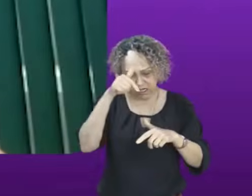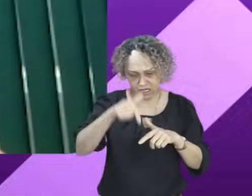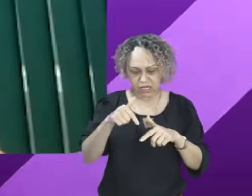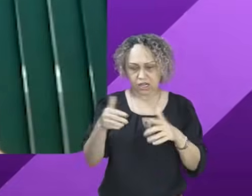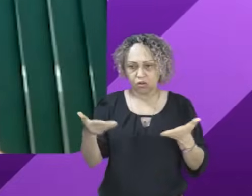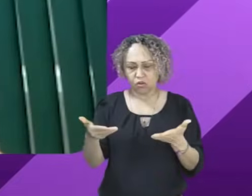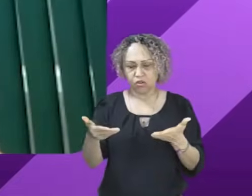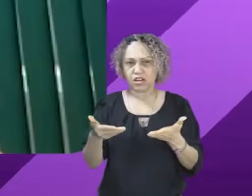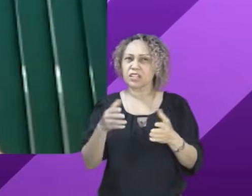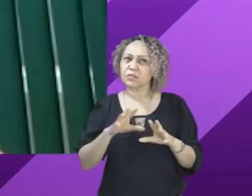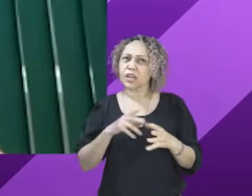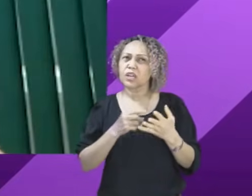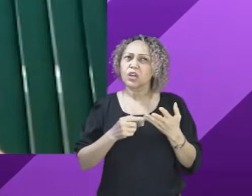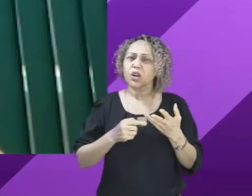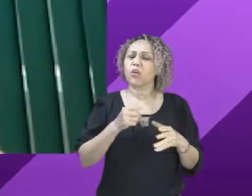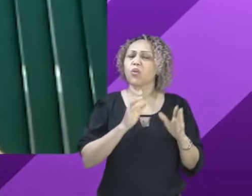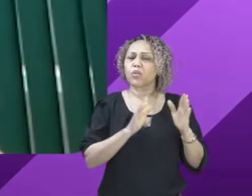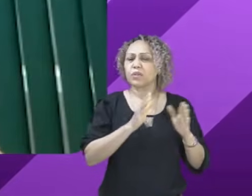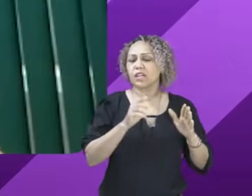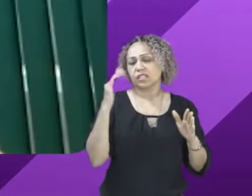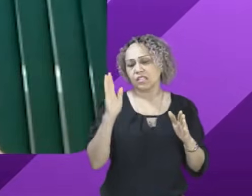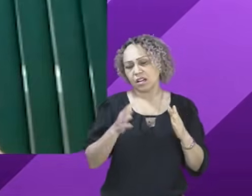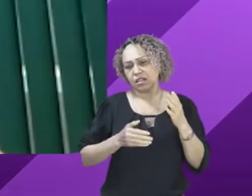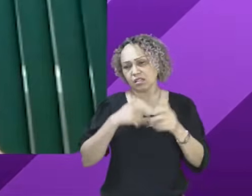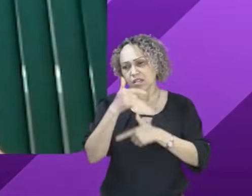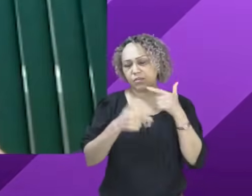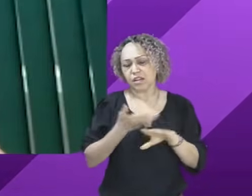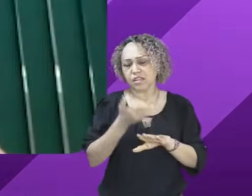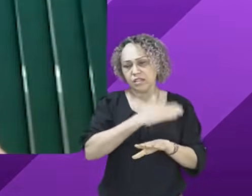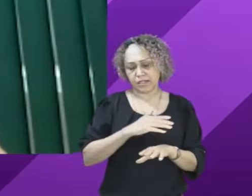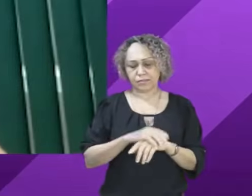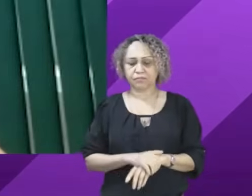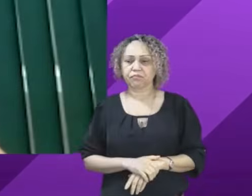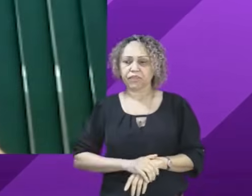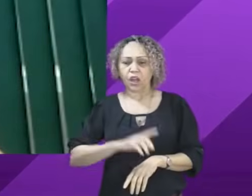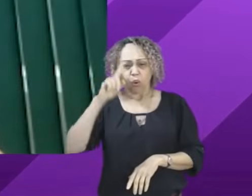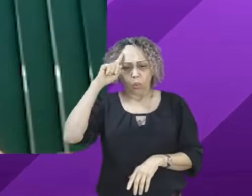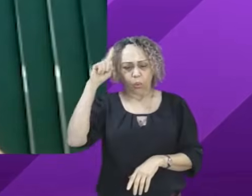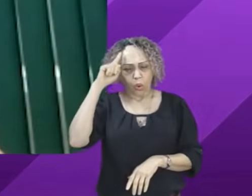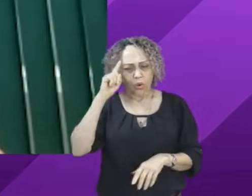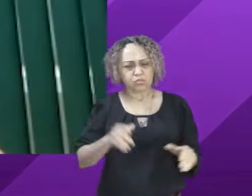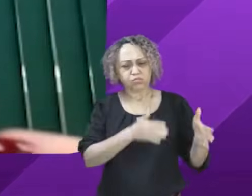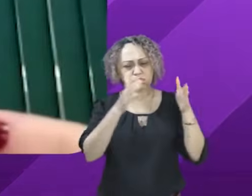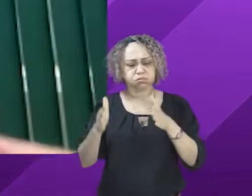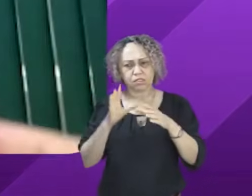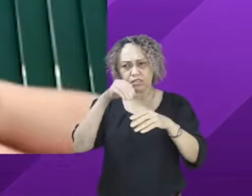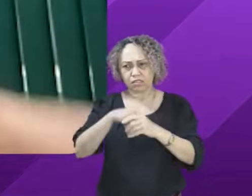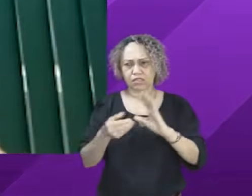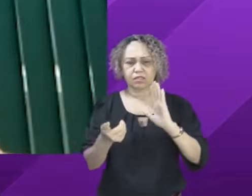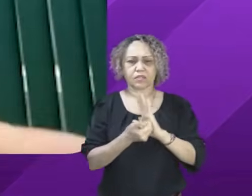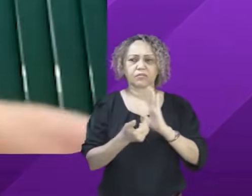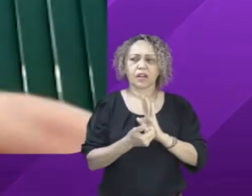prosseguindo, na prática do dia a dia do nosso mandato aqui na Câmara dos Deputados, a gente fica